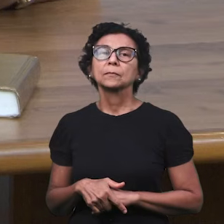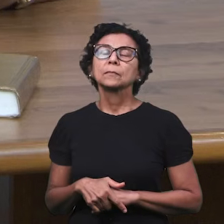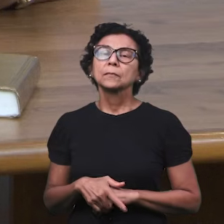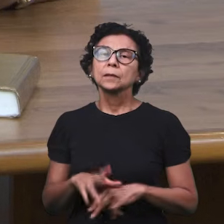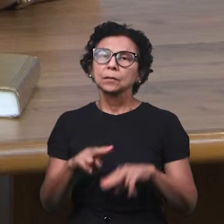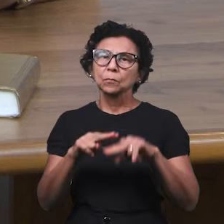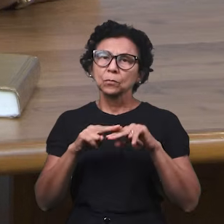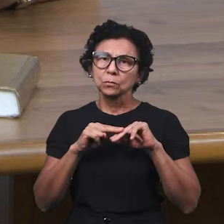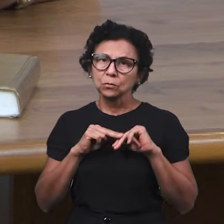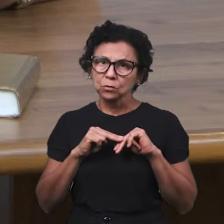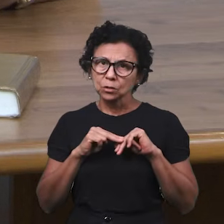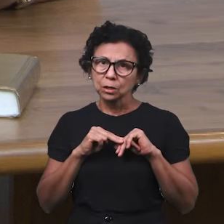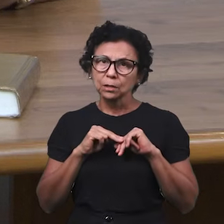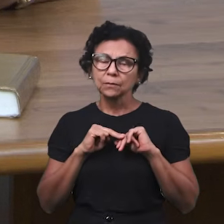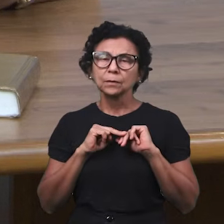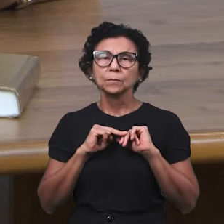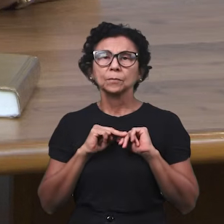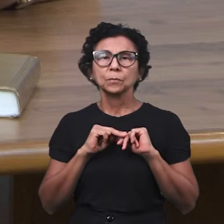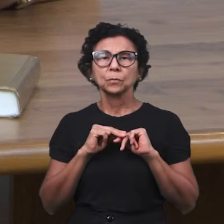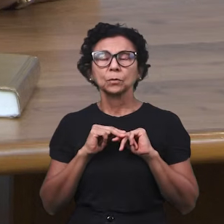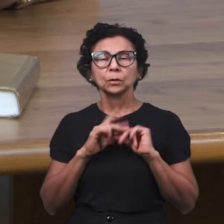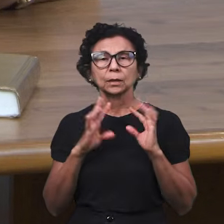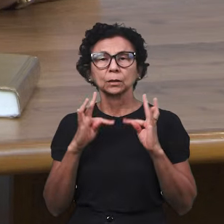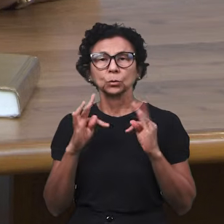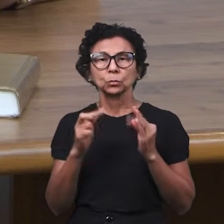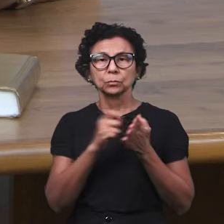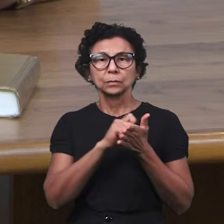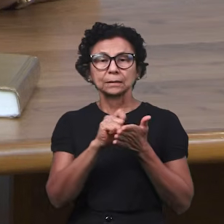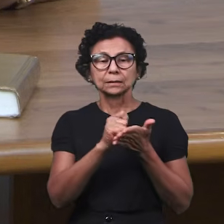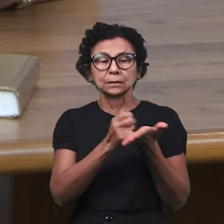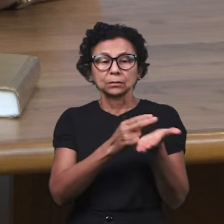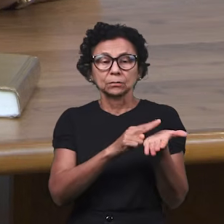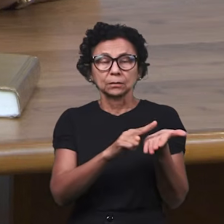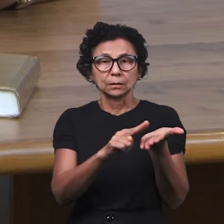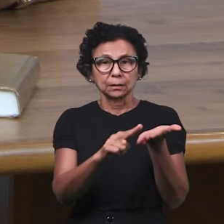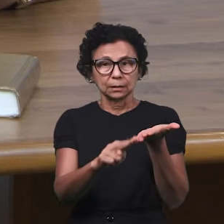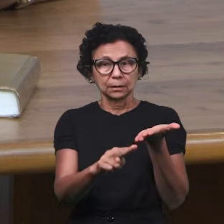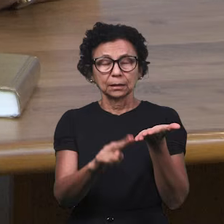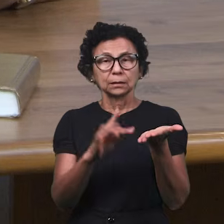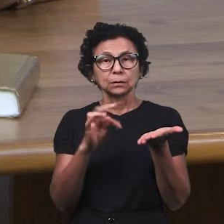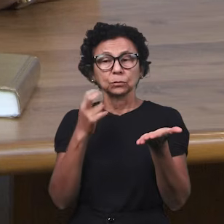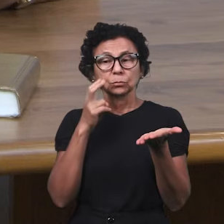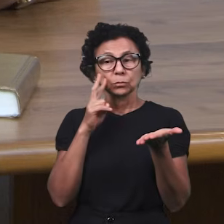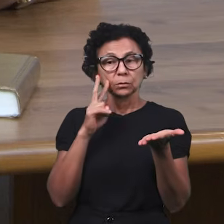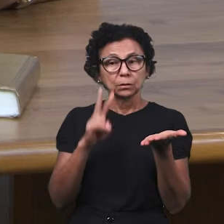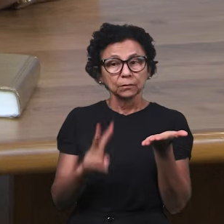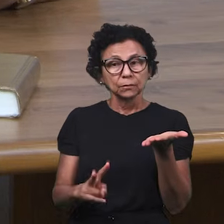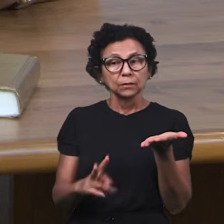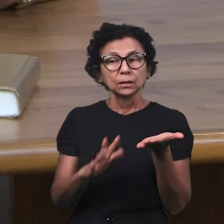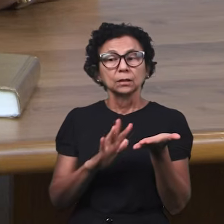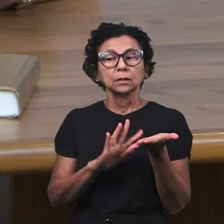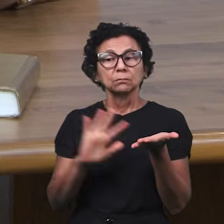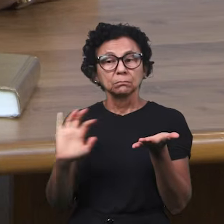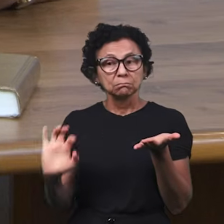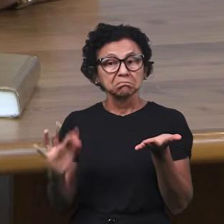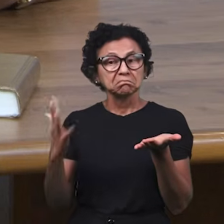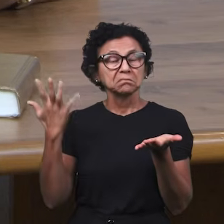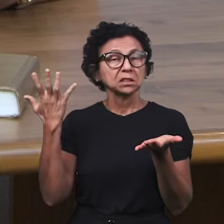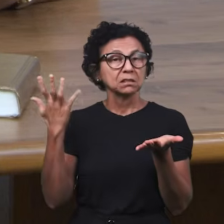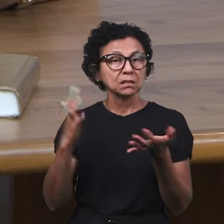as palavras daquela carta e do que viram sobre isso e do que lhes tinha